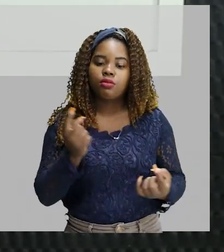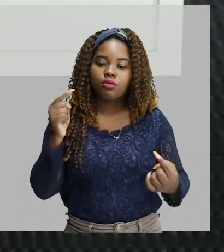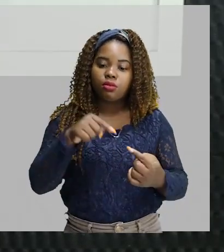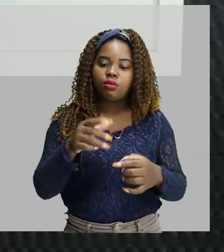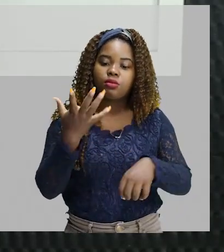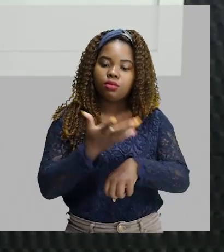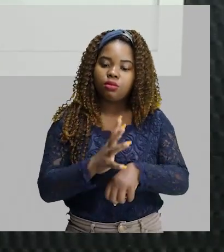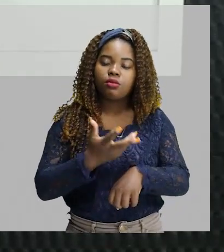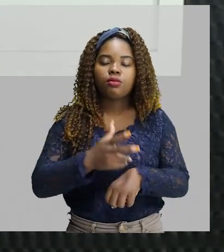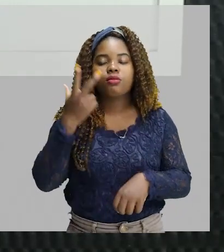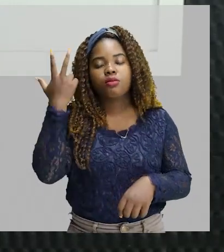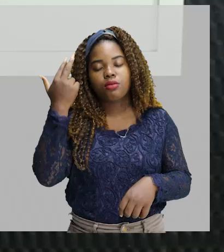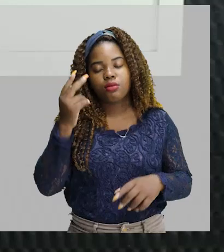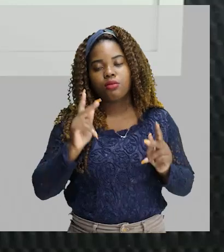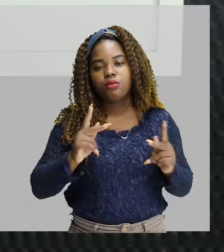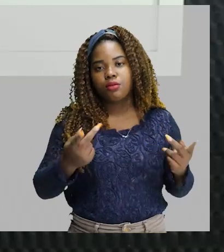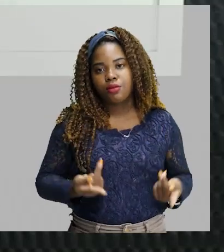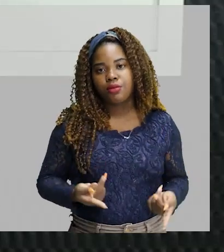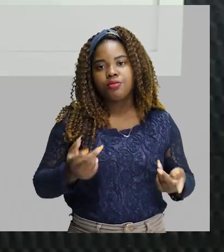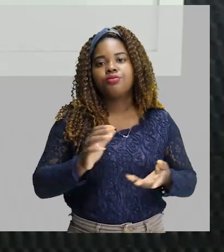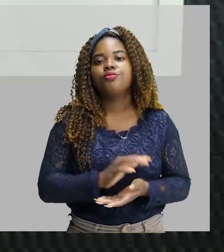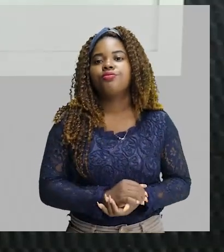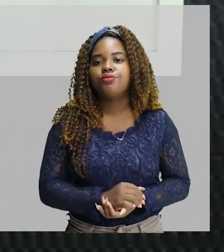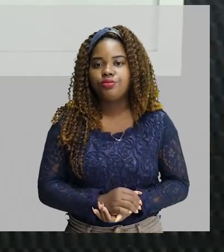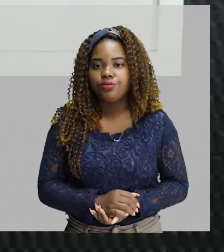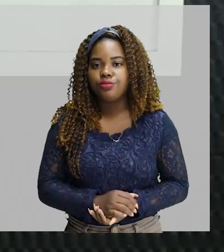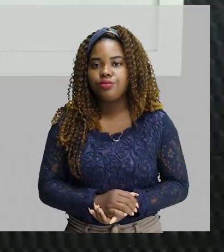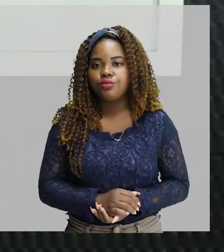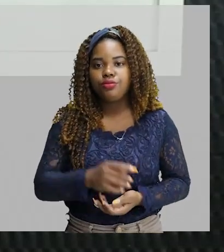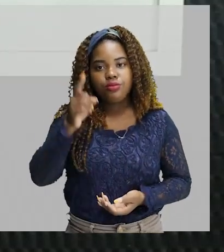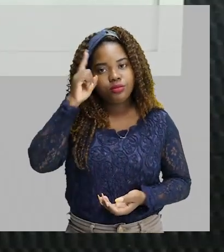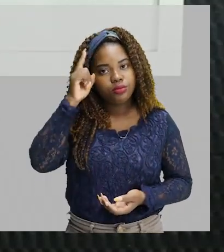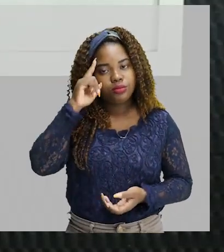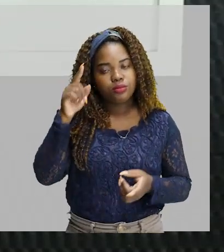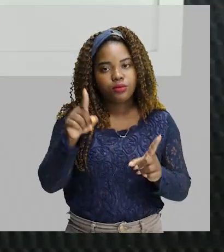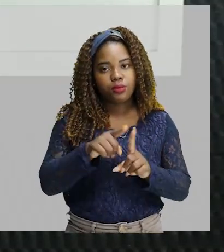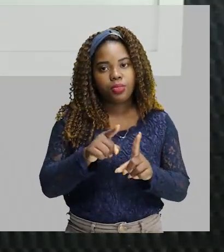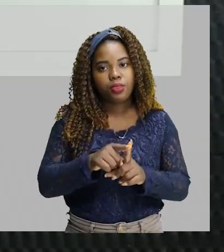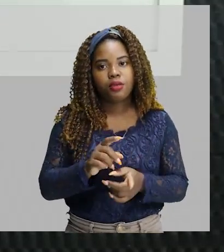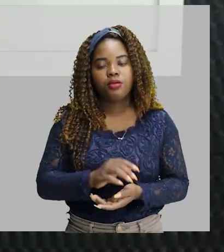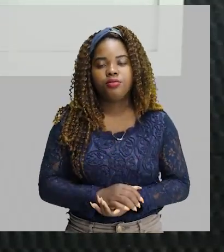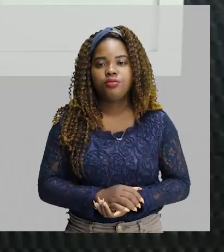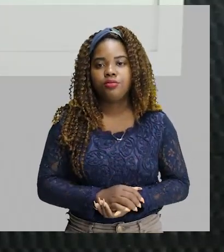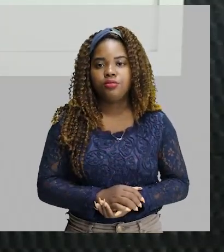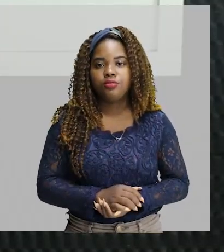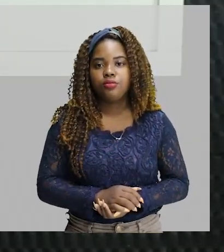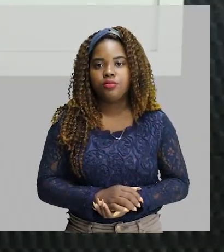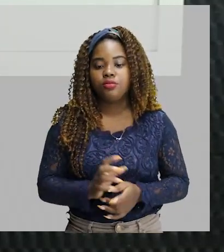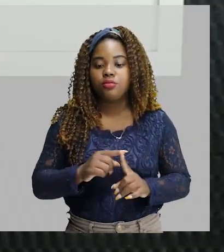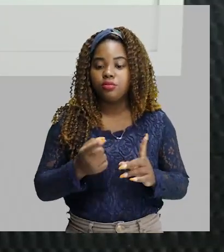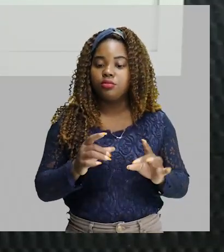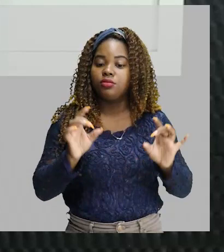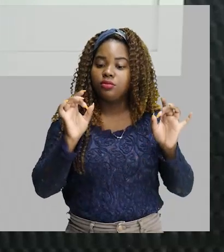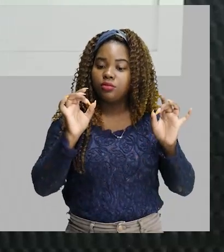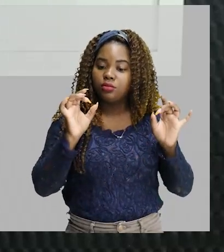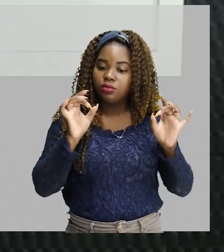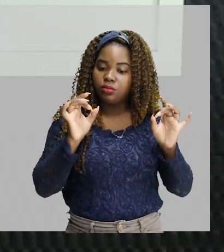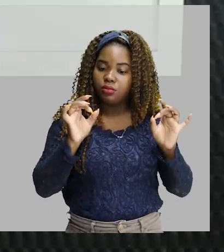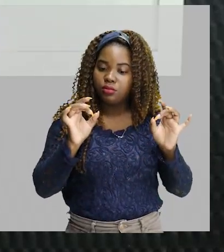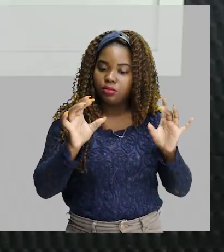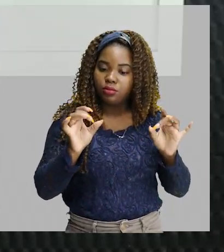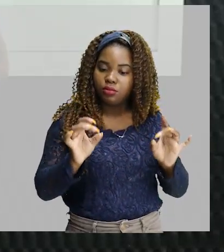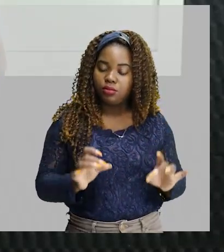práticas normais, coloquiais e até mesmo cotidianas, tá? Mas existe um detalhe importante. Dentro